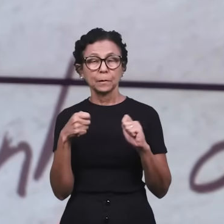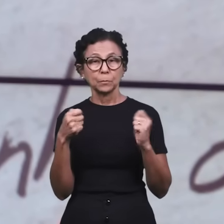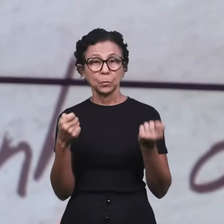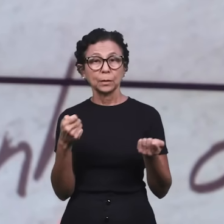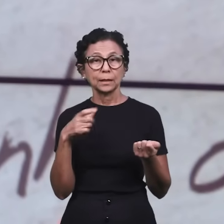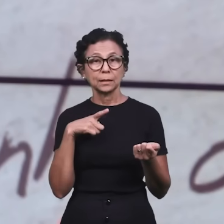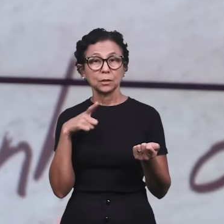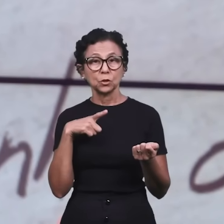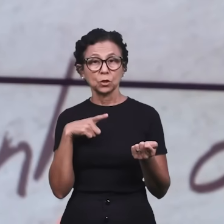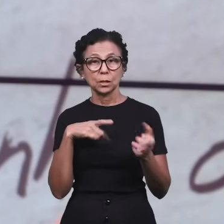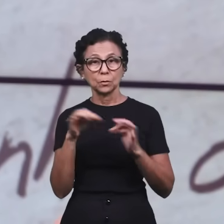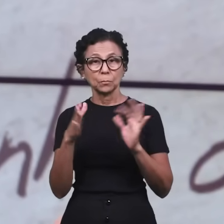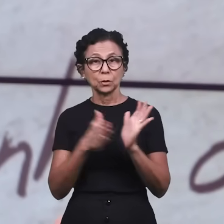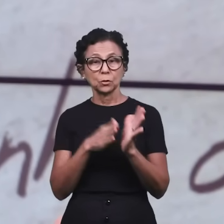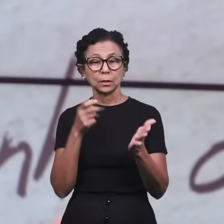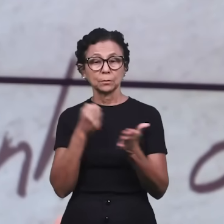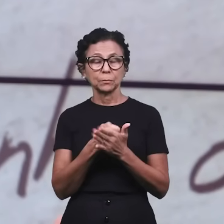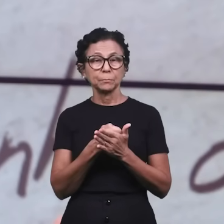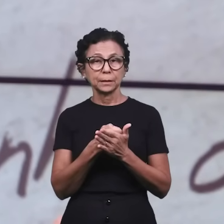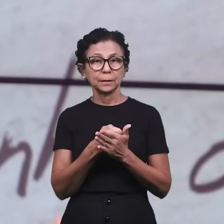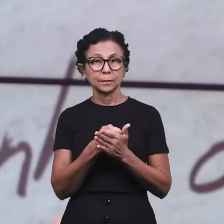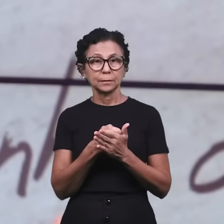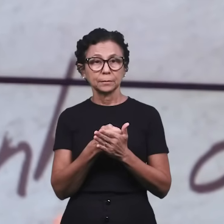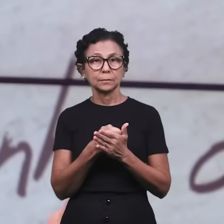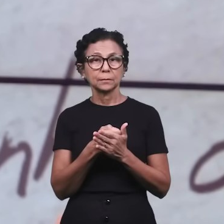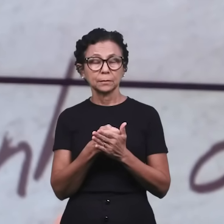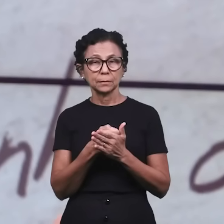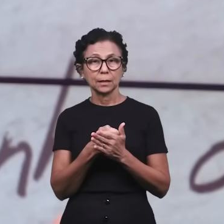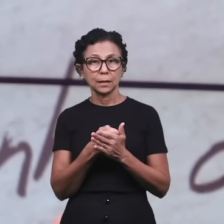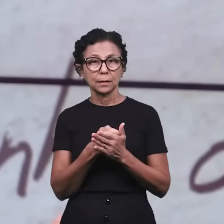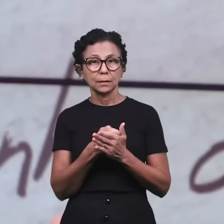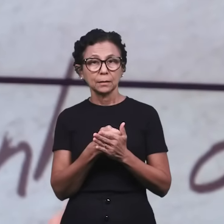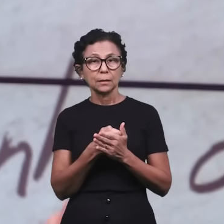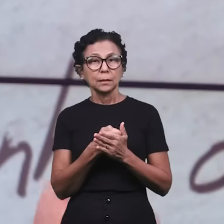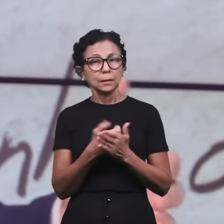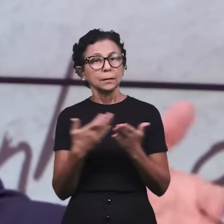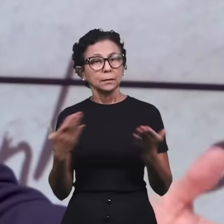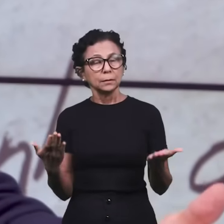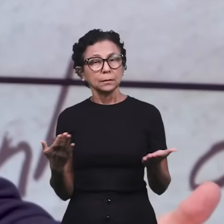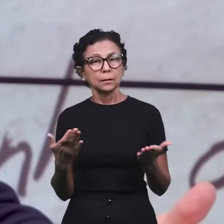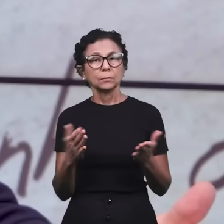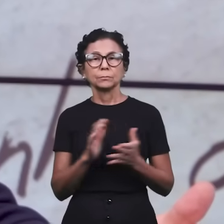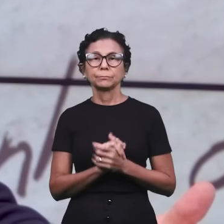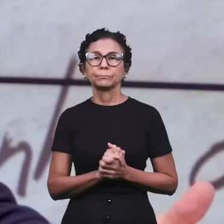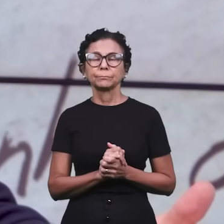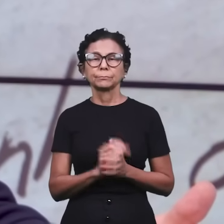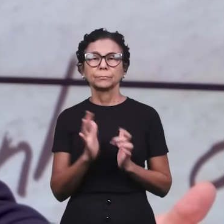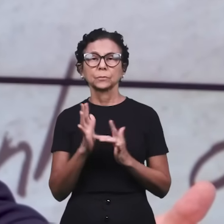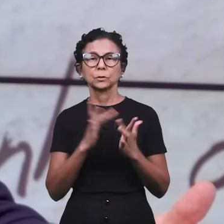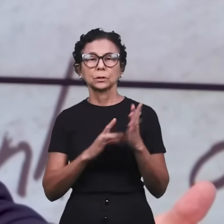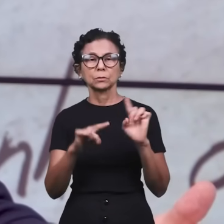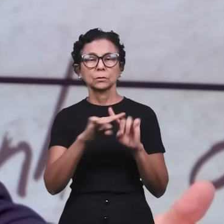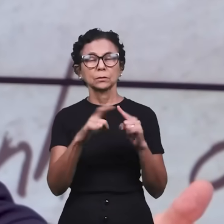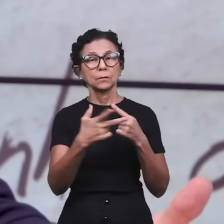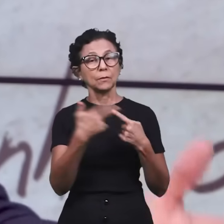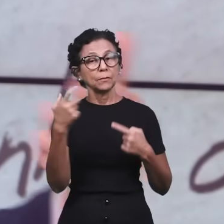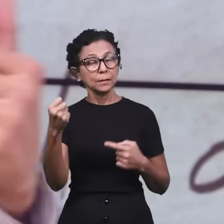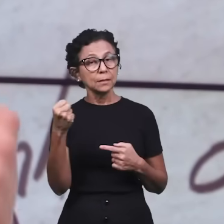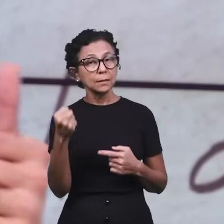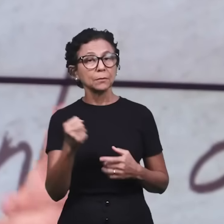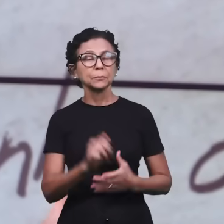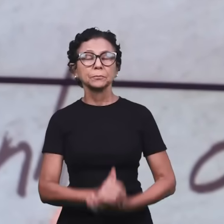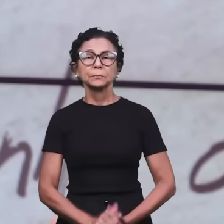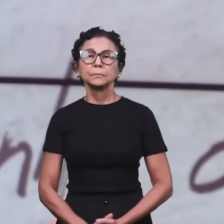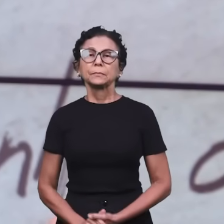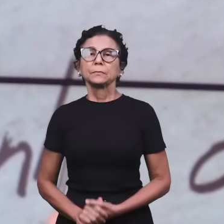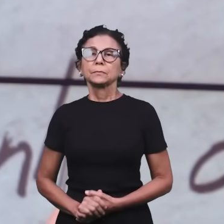maior. Então, Jesus ali, ele foi vencido pelos homens? Não. Ele foi vencido pelo projeto do Pai. E aí fica uma